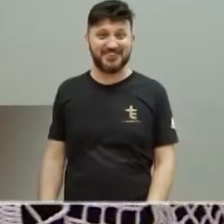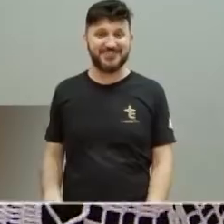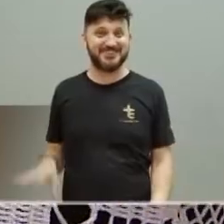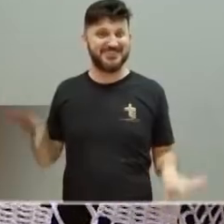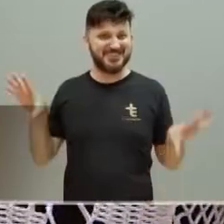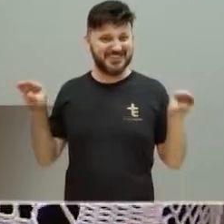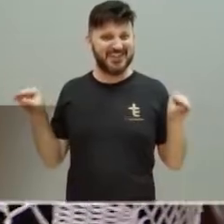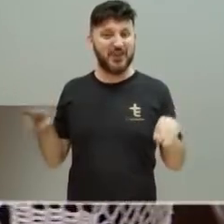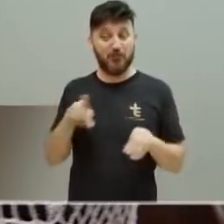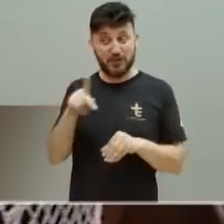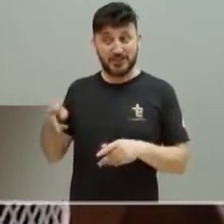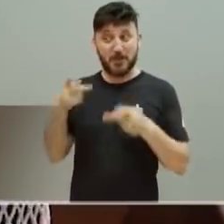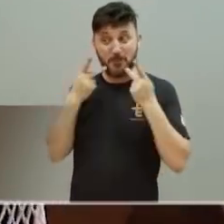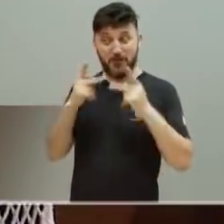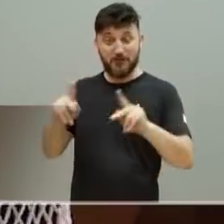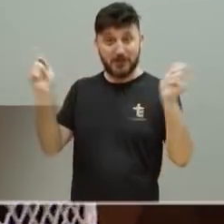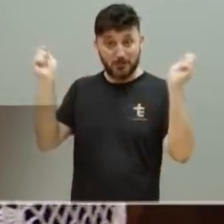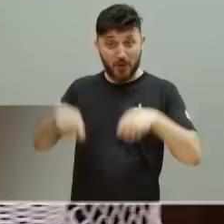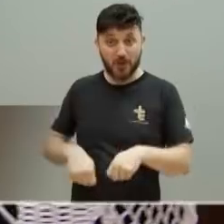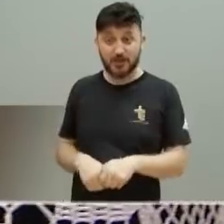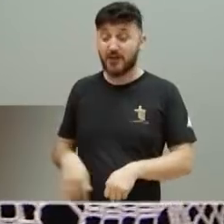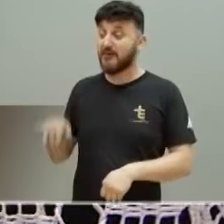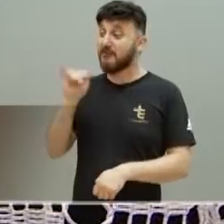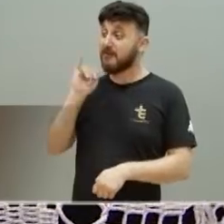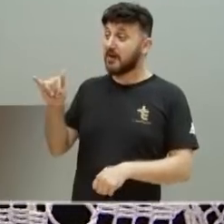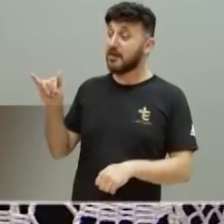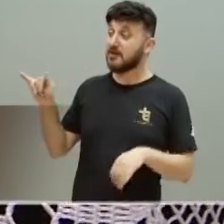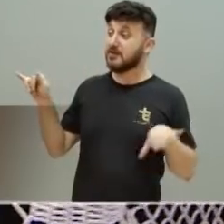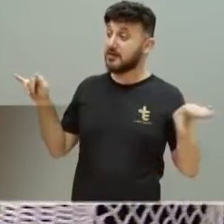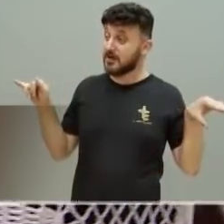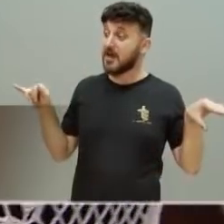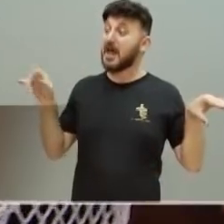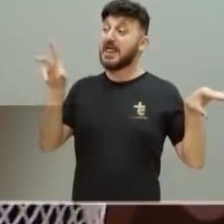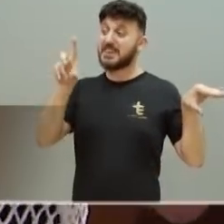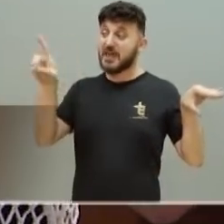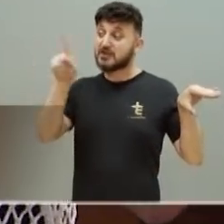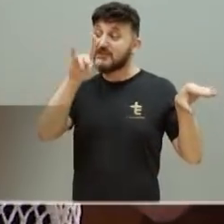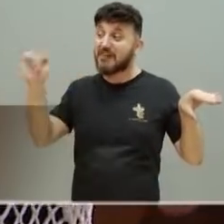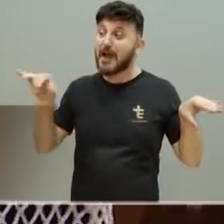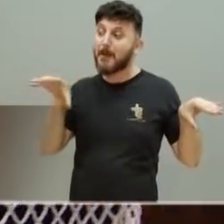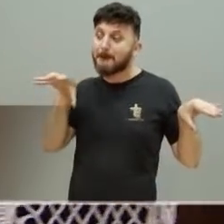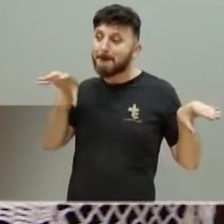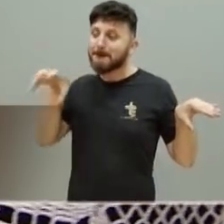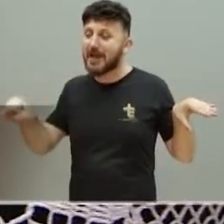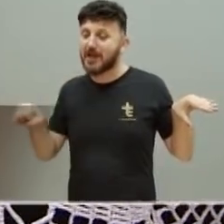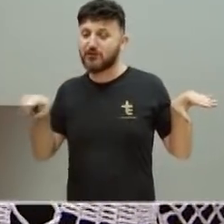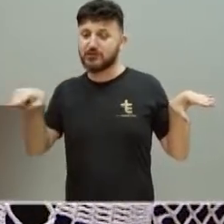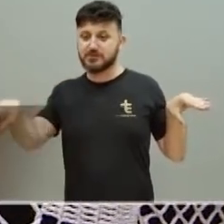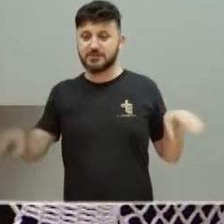Seja profeta agora. Diga para ele, diga para ela: Deus vai te pegar.